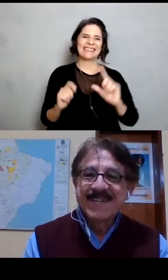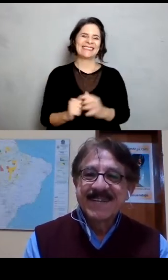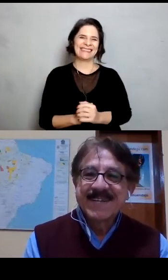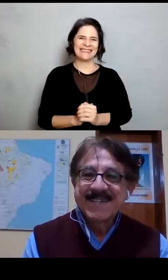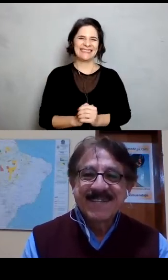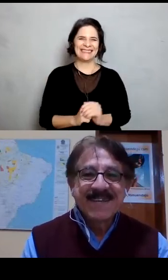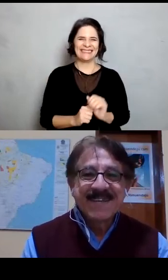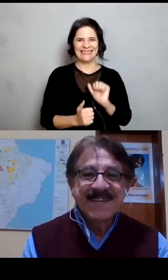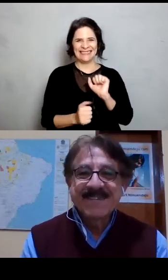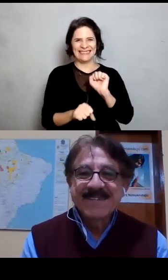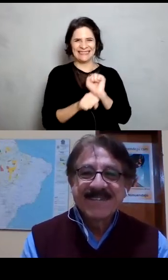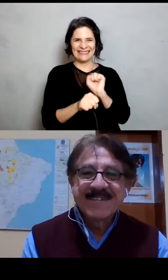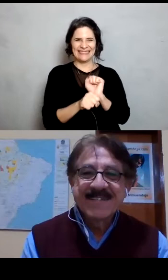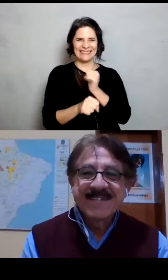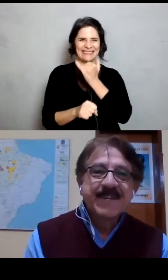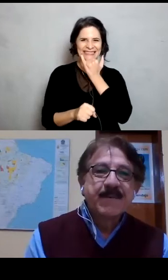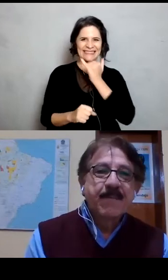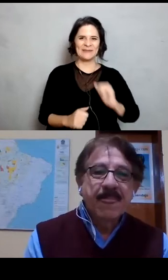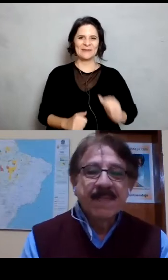desculpem.